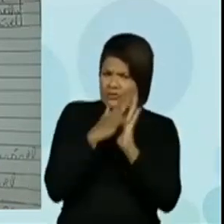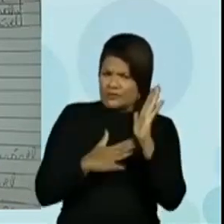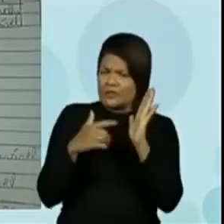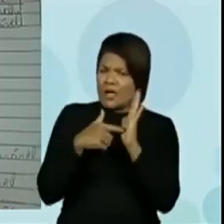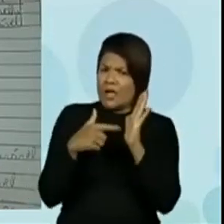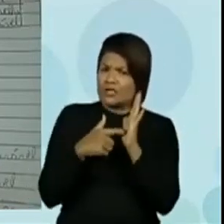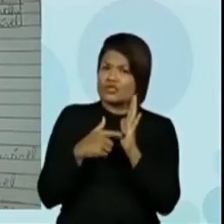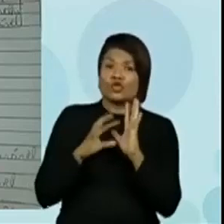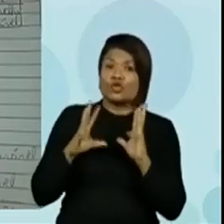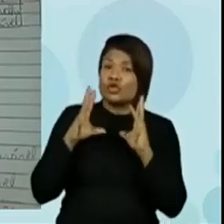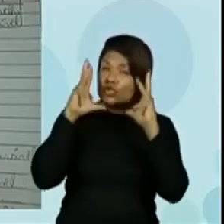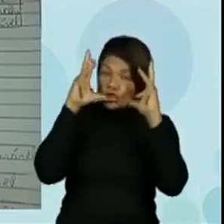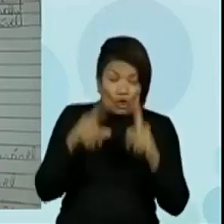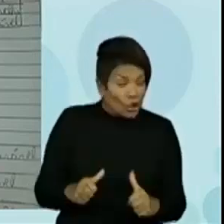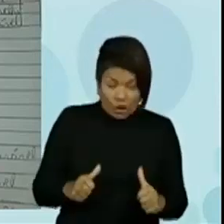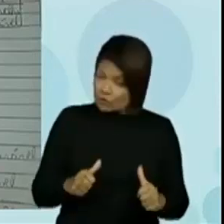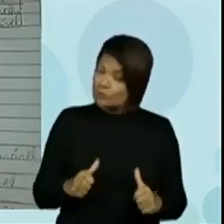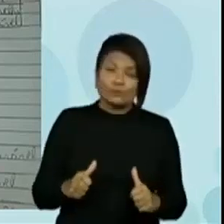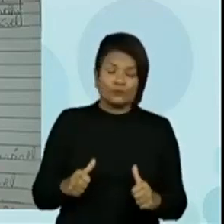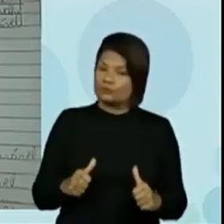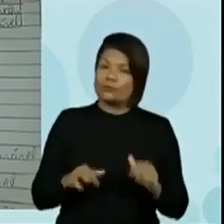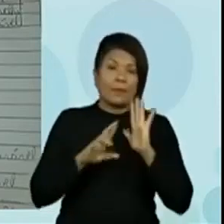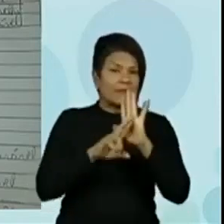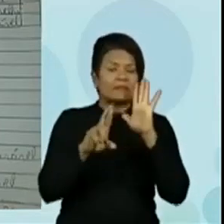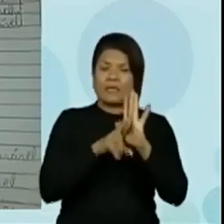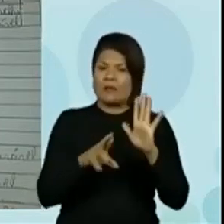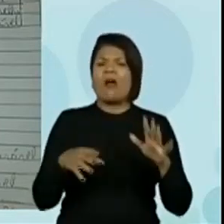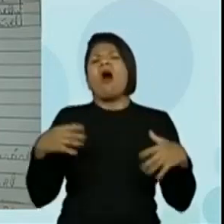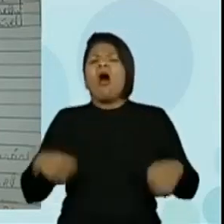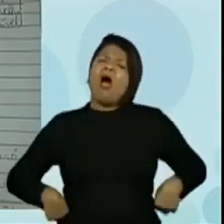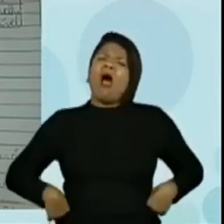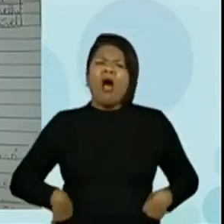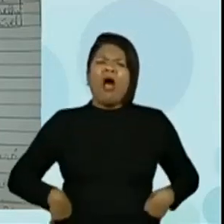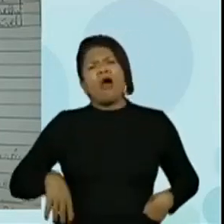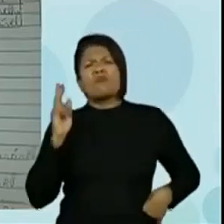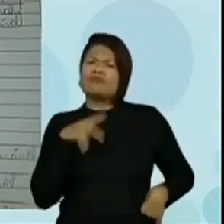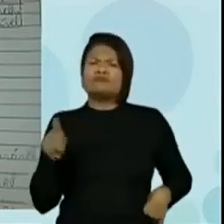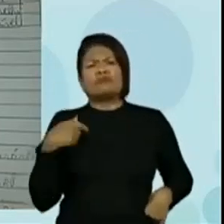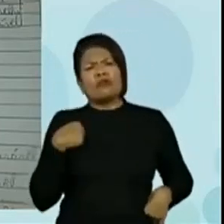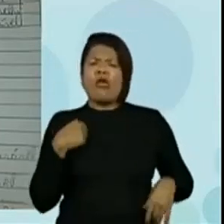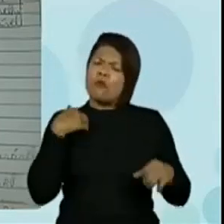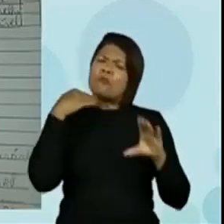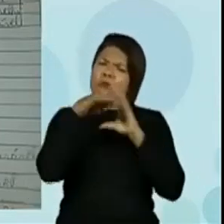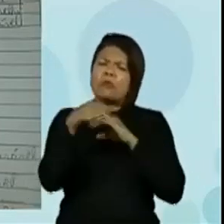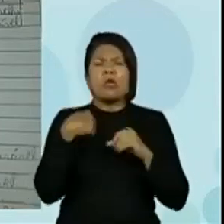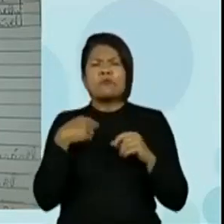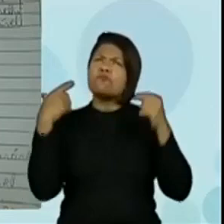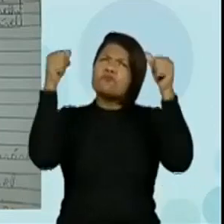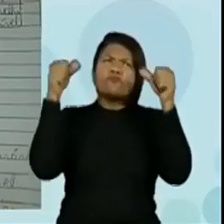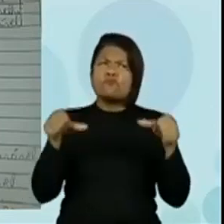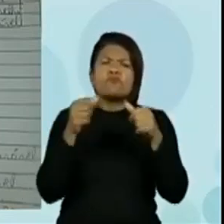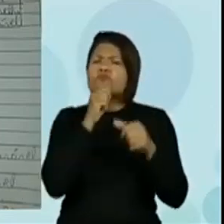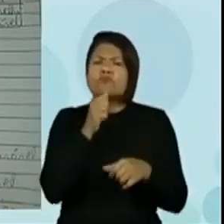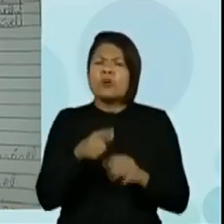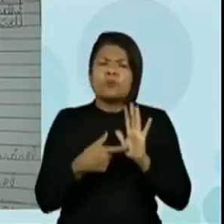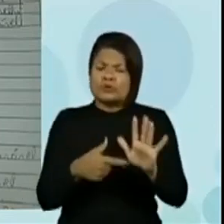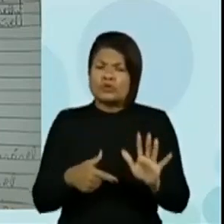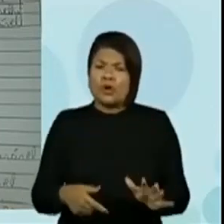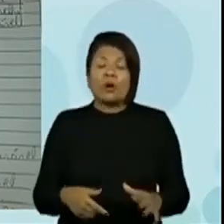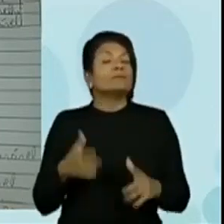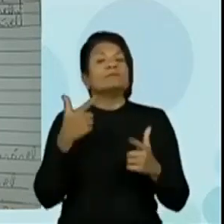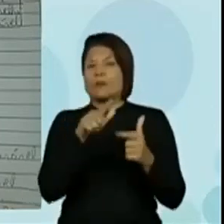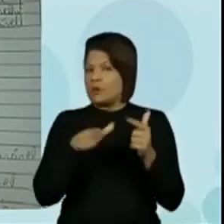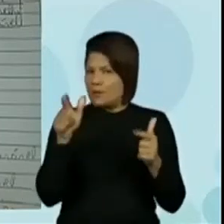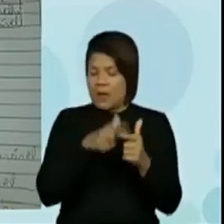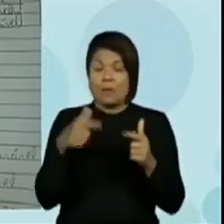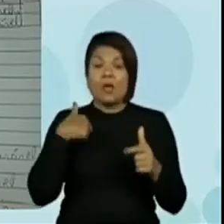todo mundo que me mandou atividade, todo mundo. Então, professor, eu mandei a atividade e a minha não está aí. Fica tranquilo que foram vários. O professor selecionou